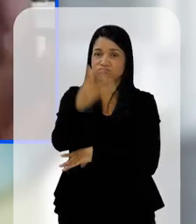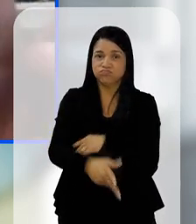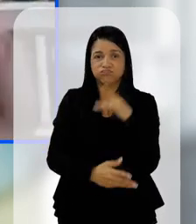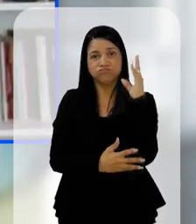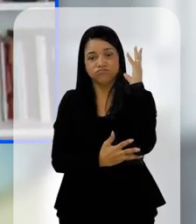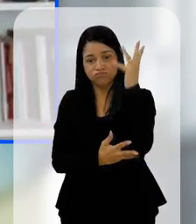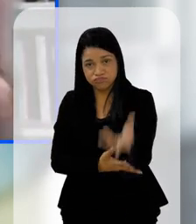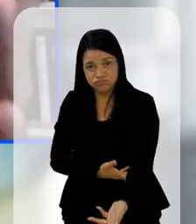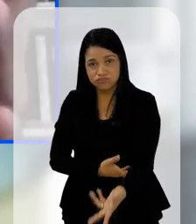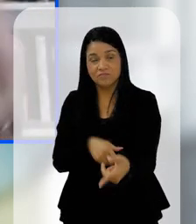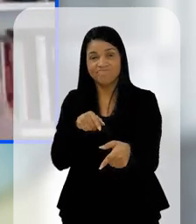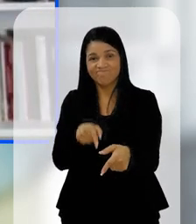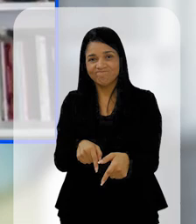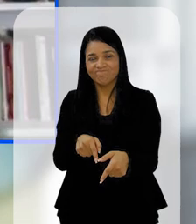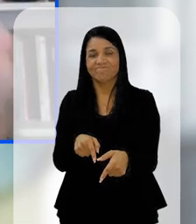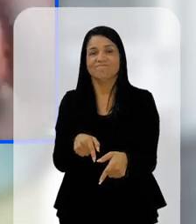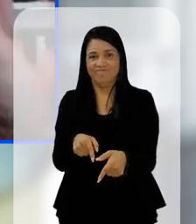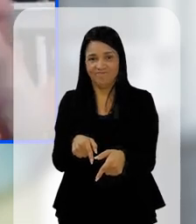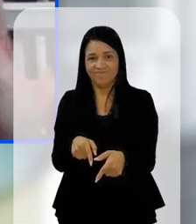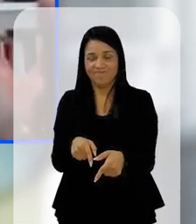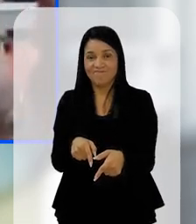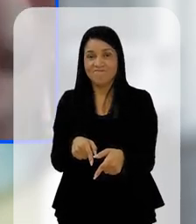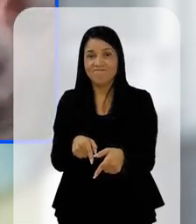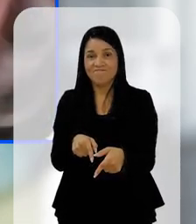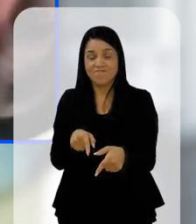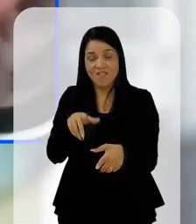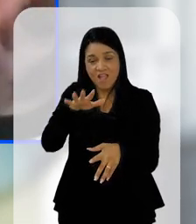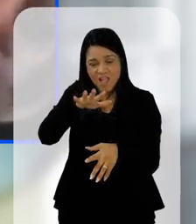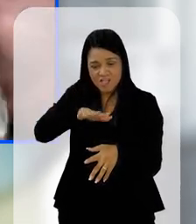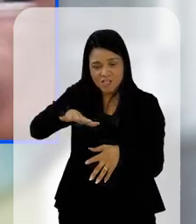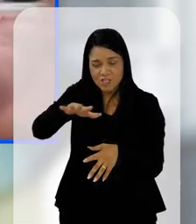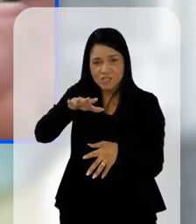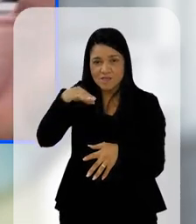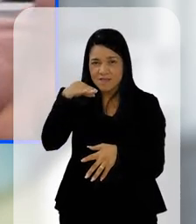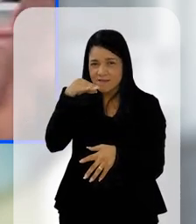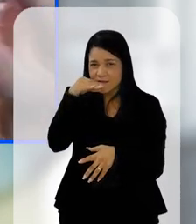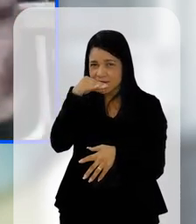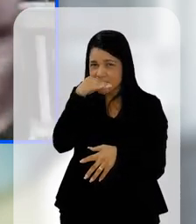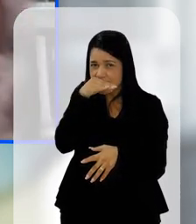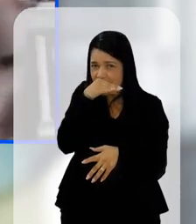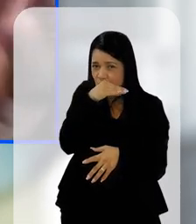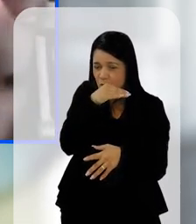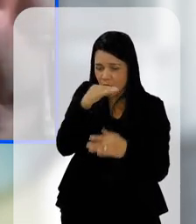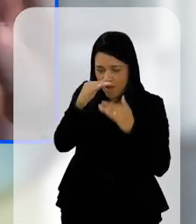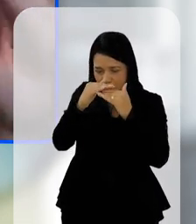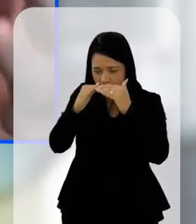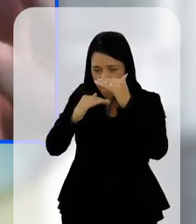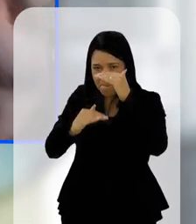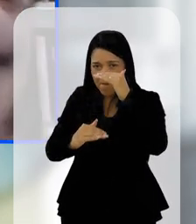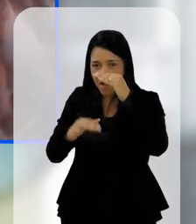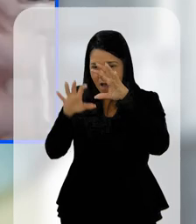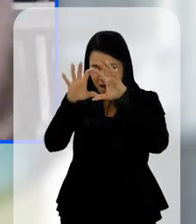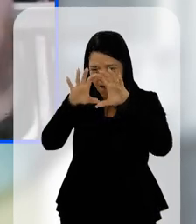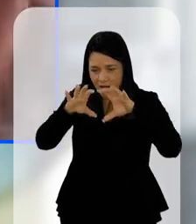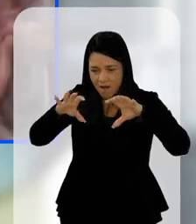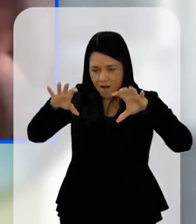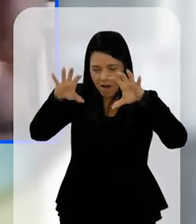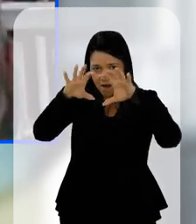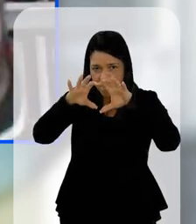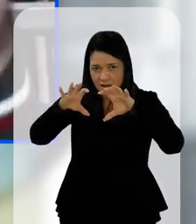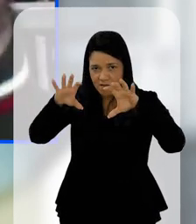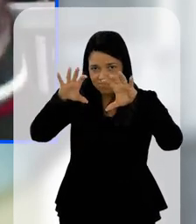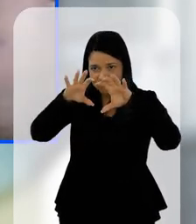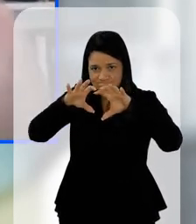outras alterações na paisagem, eu tenho ali uma zona de calor de baixa pressão que se forma em cima do sudeste, em cima